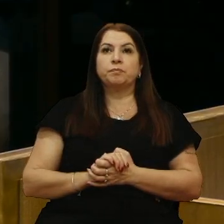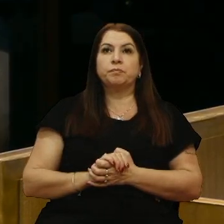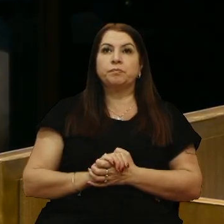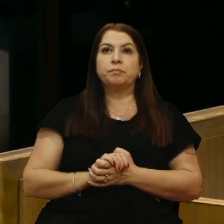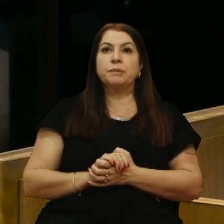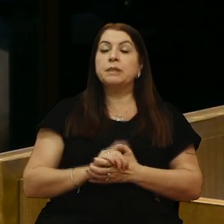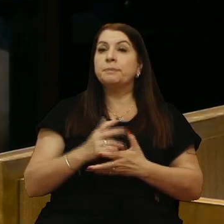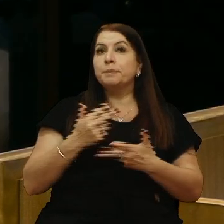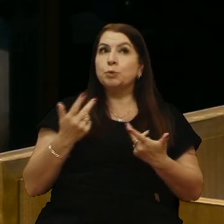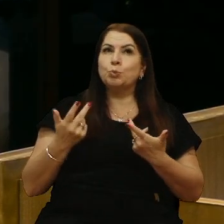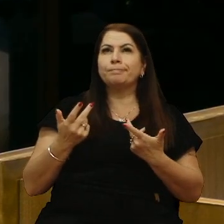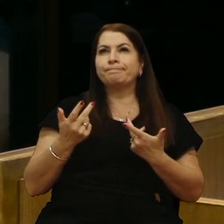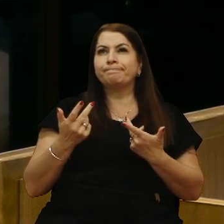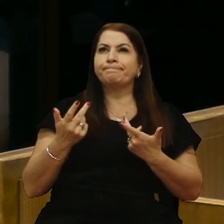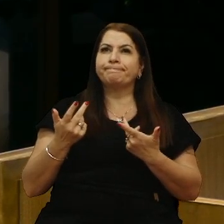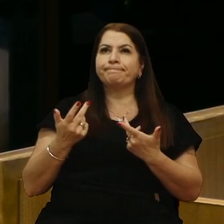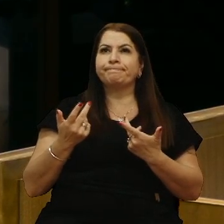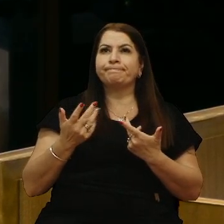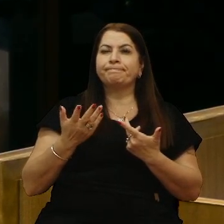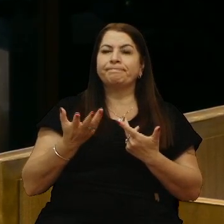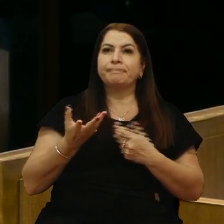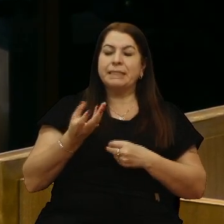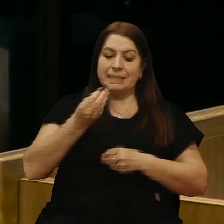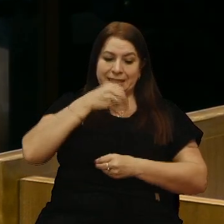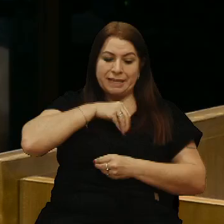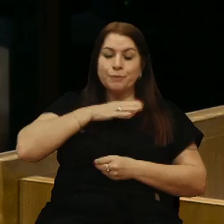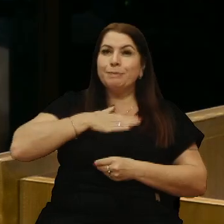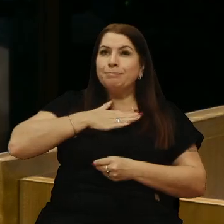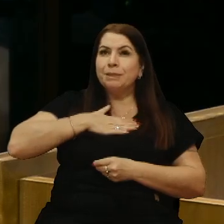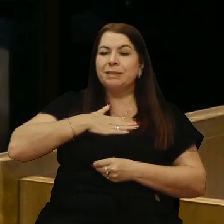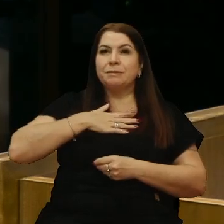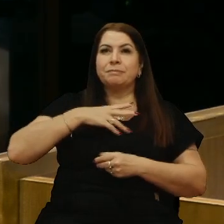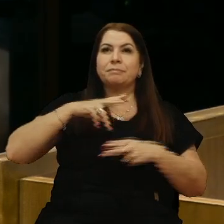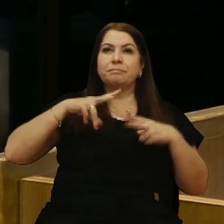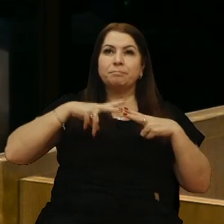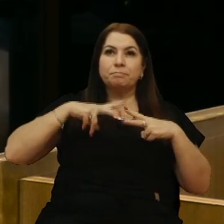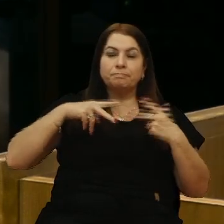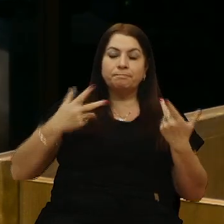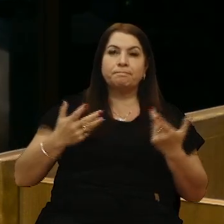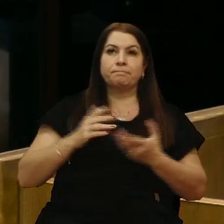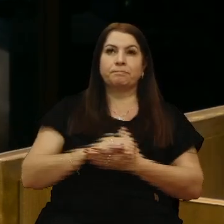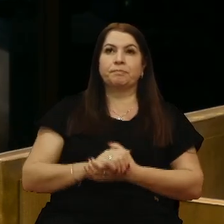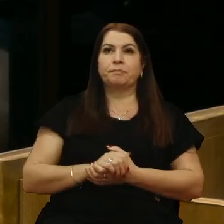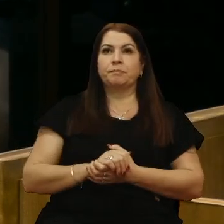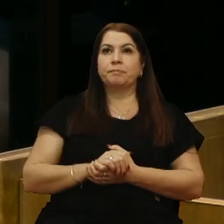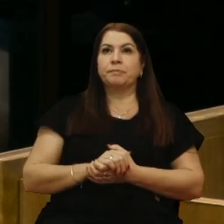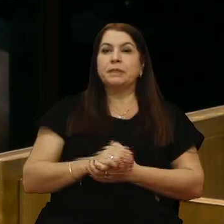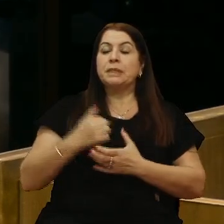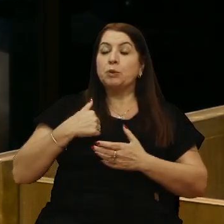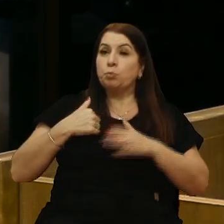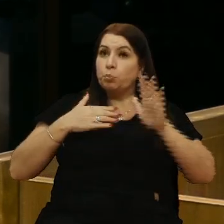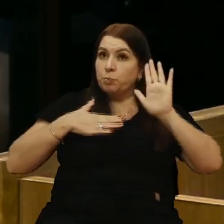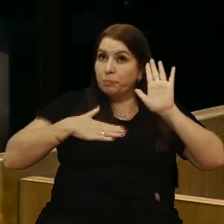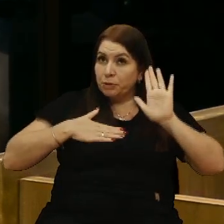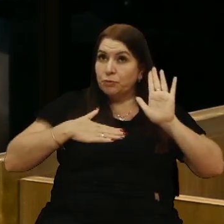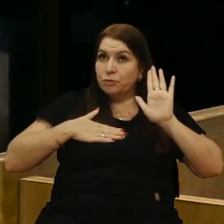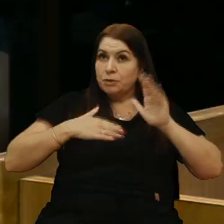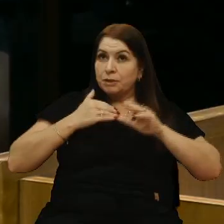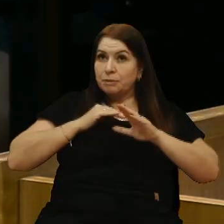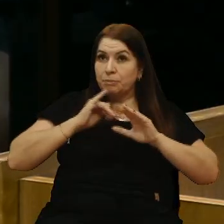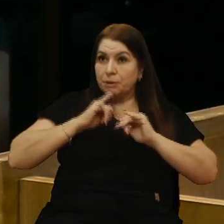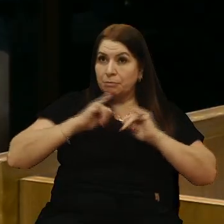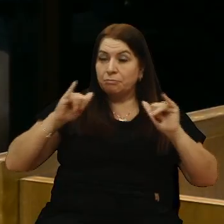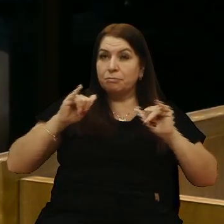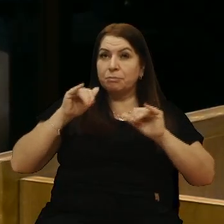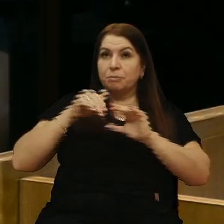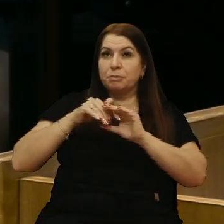É algo meu dentro de mim, é algo particular, é algo que eu prometi durante a minha